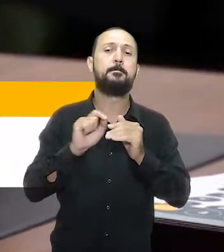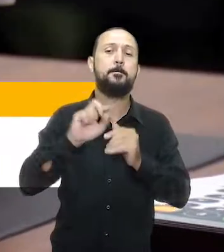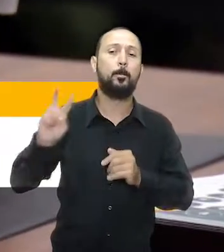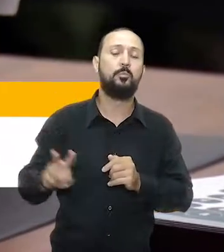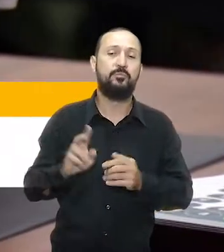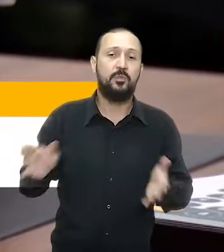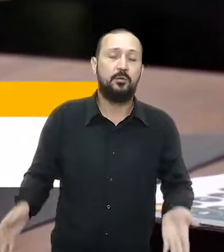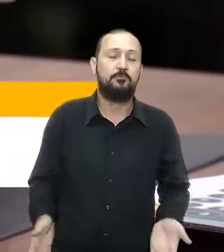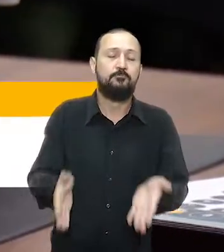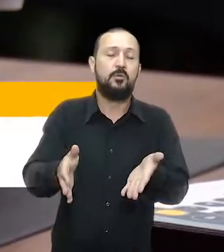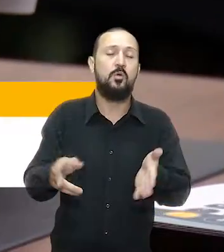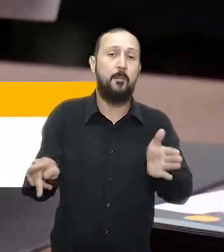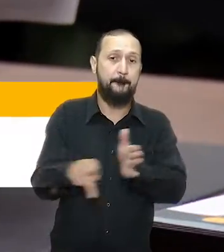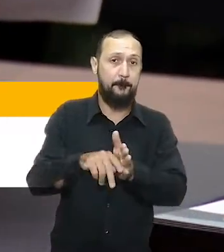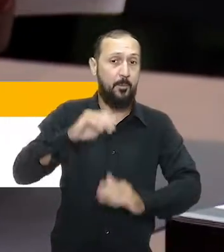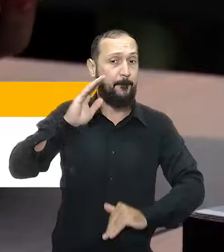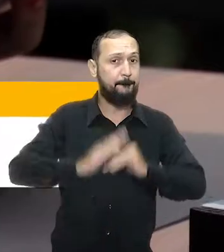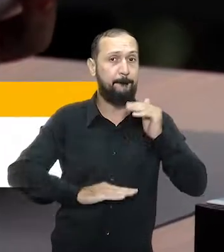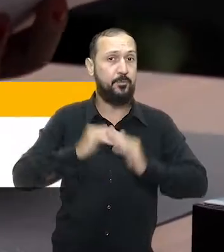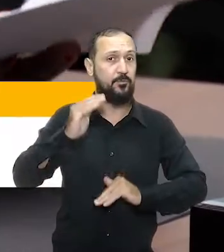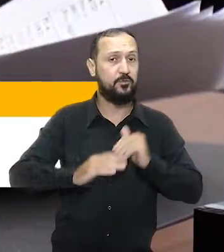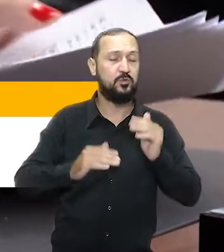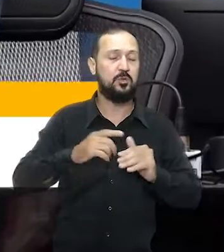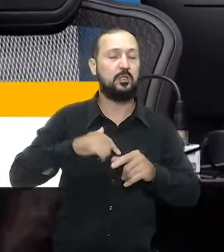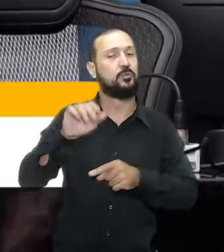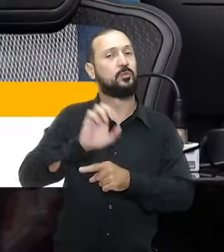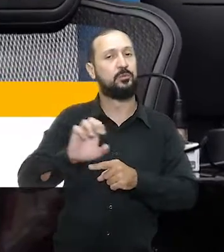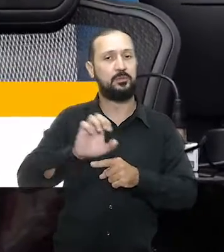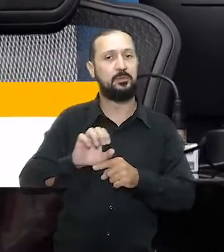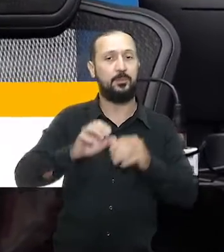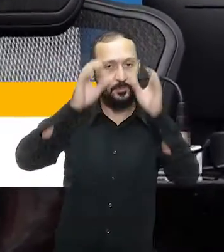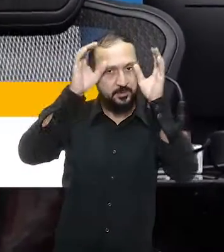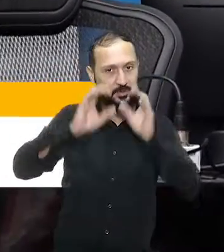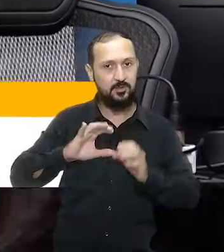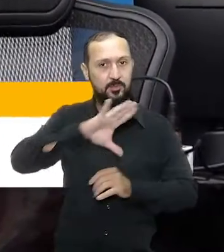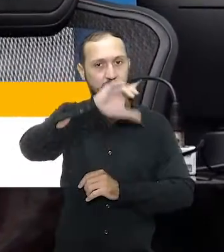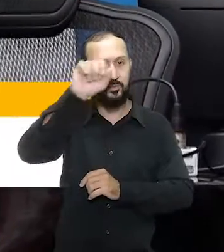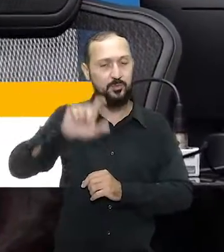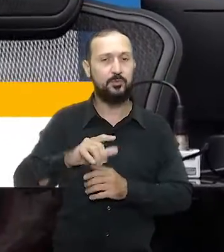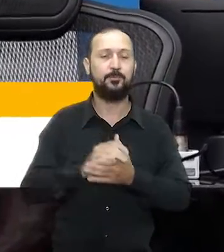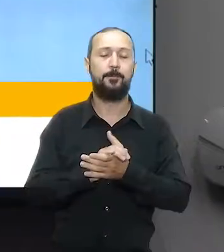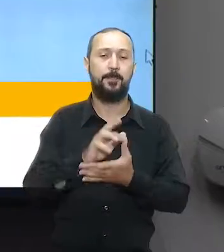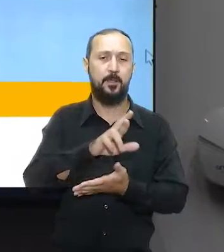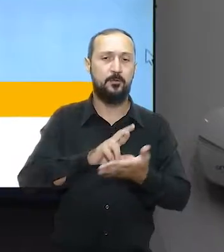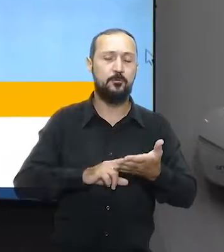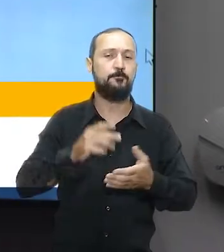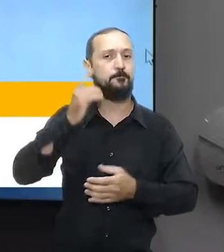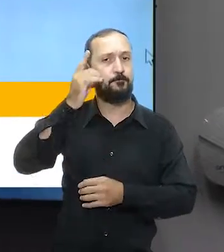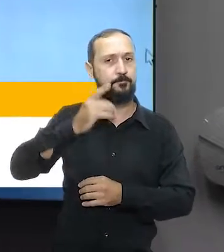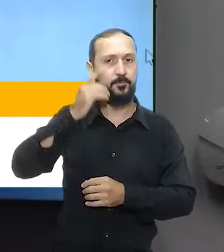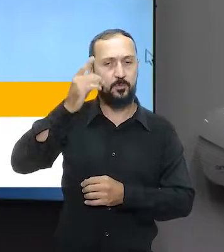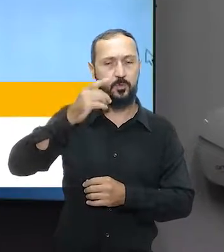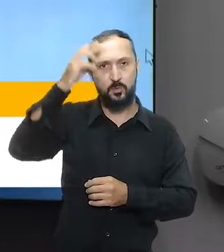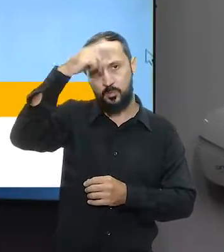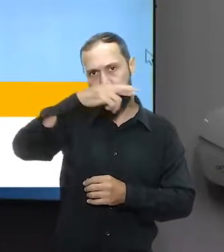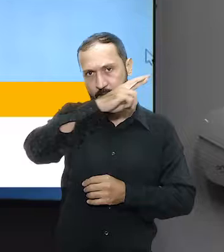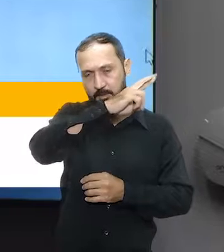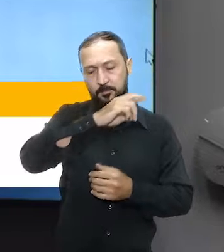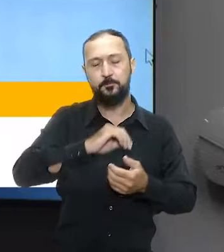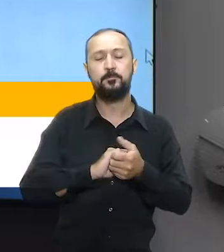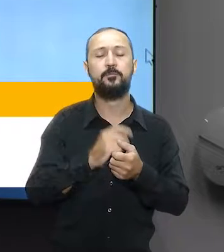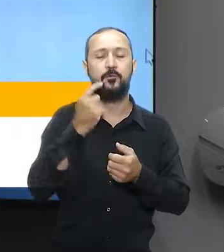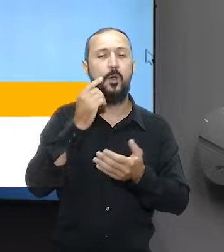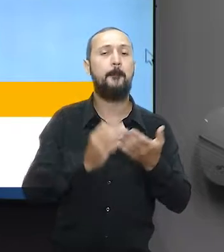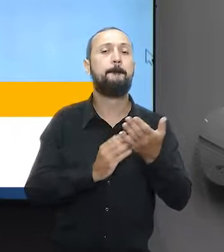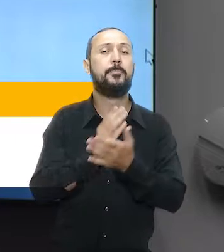que valorizam os servidores públicos estaduais e os cidadãos sul-mato-grossenses. De relatoria do deputado Rinaldo